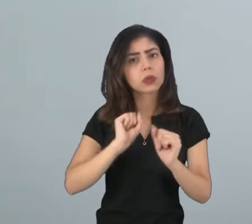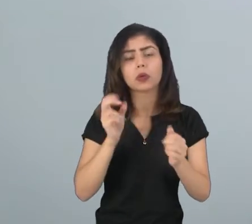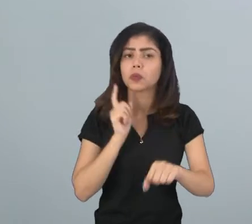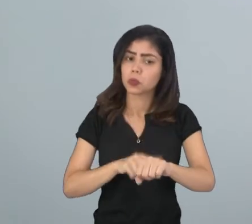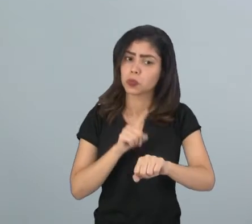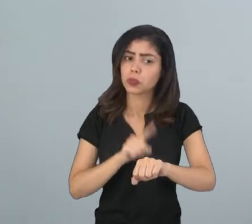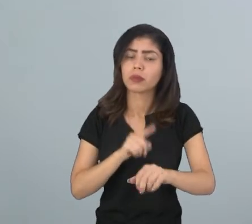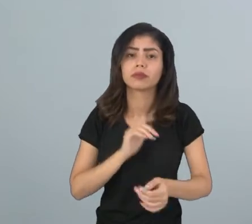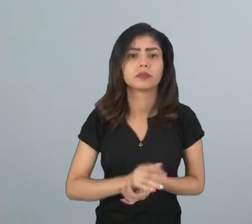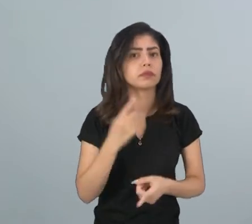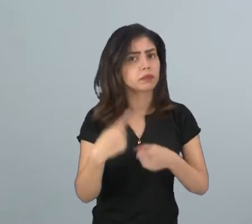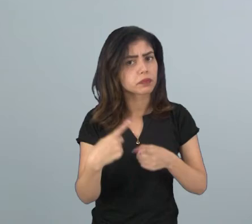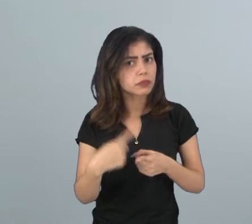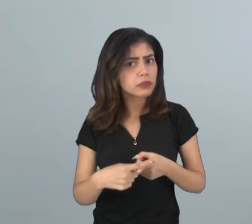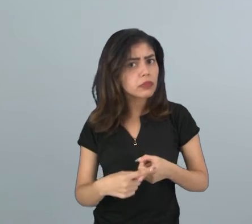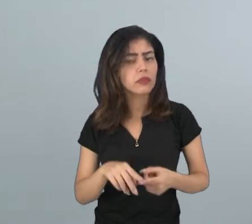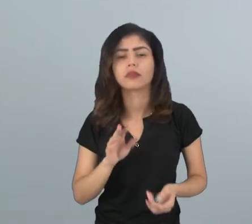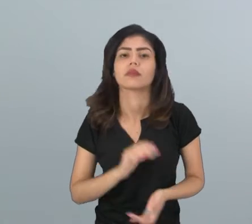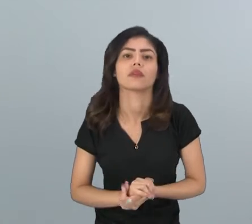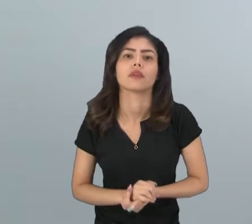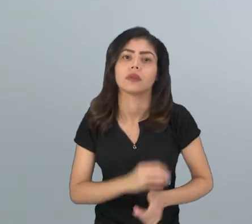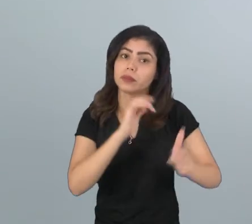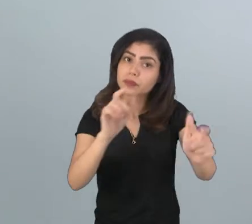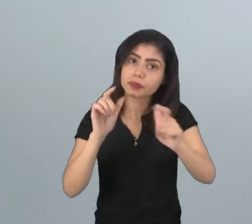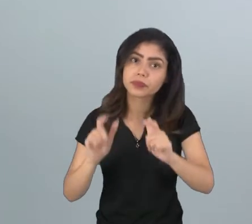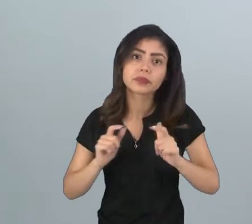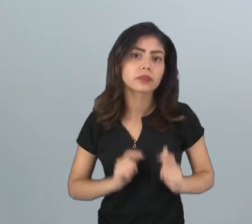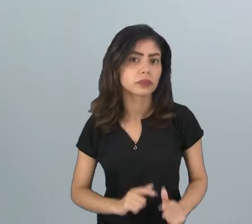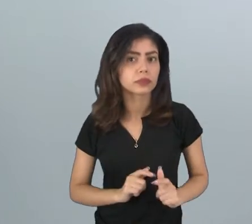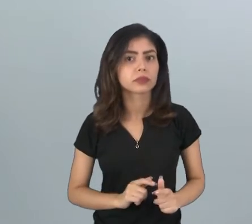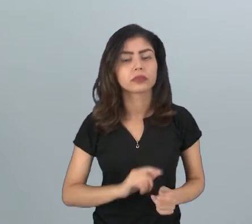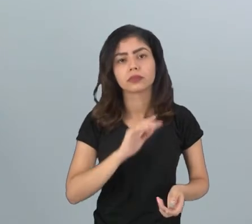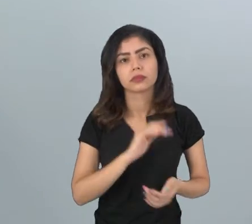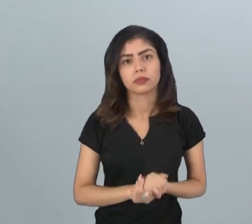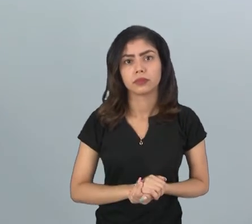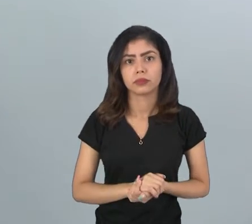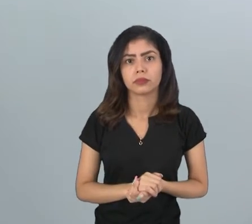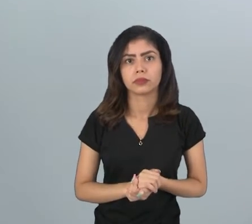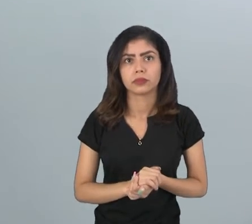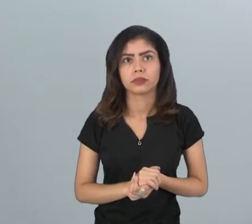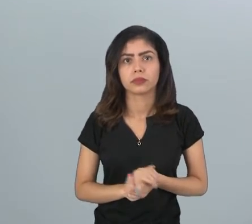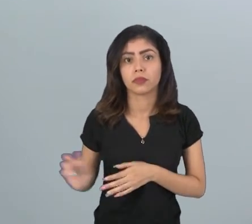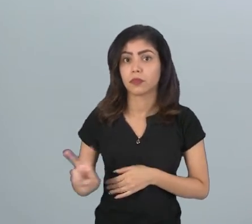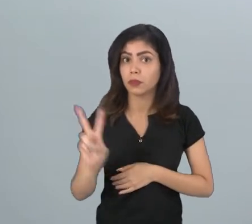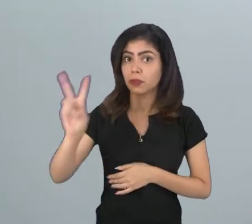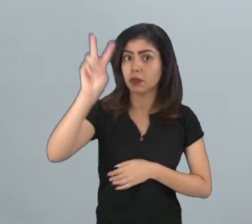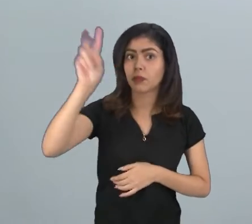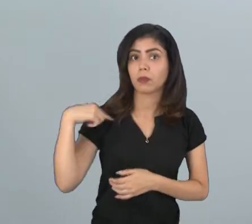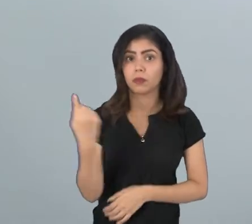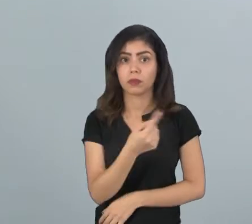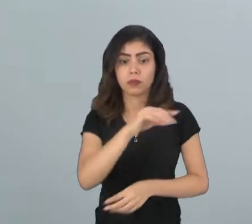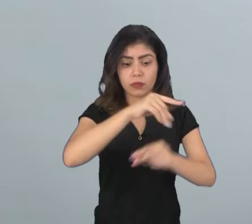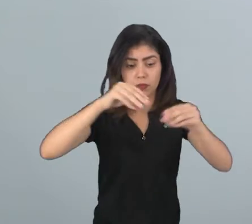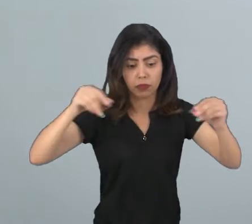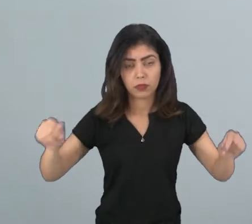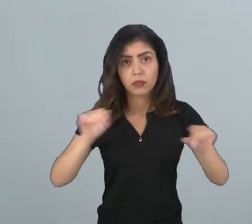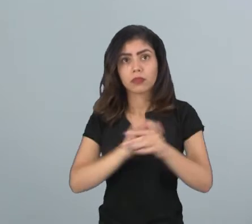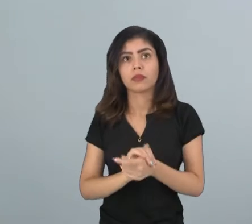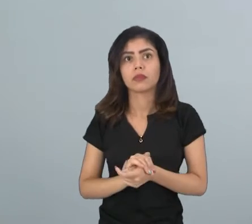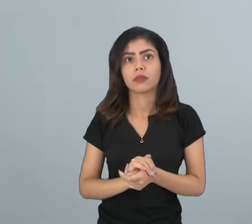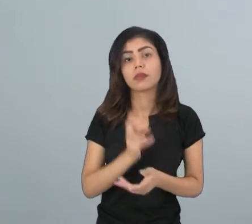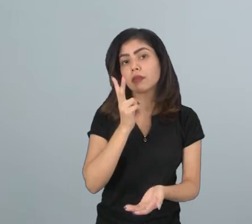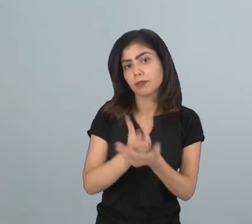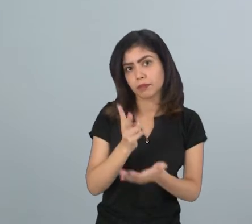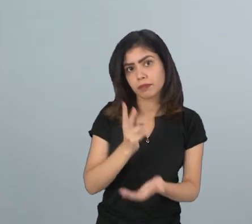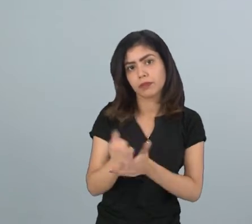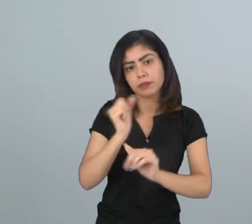com o tempo, porque o espaço de valorização do terreno, ele está em